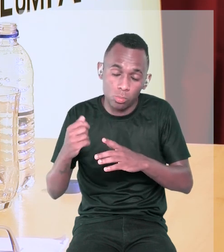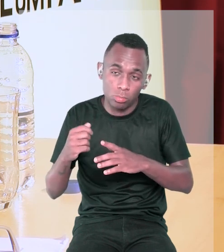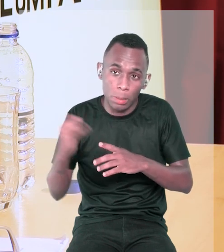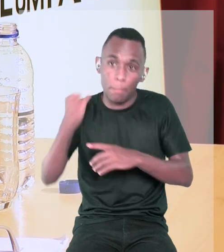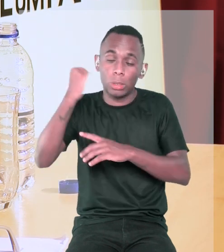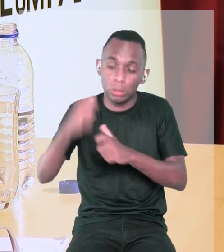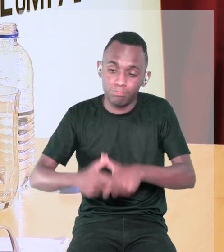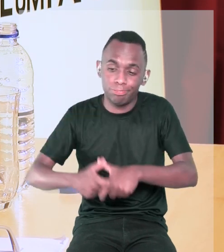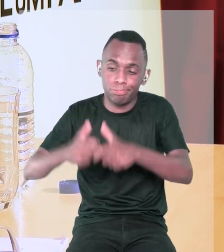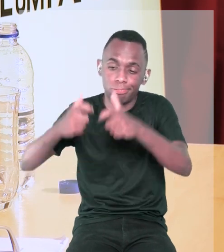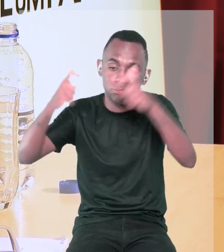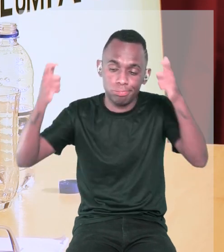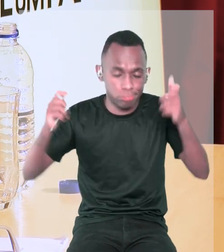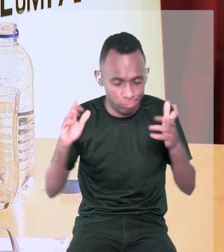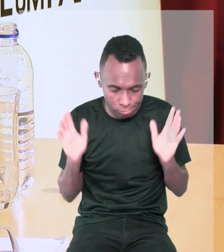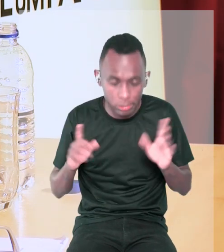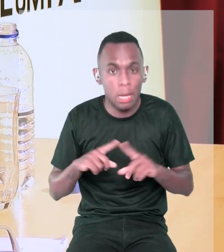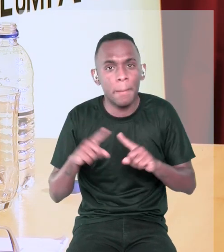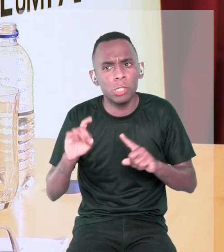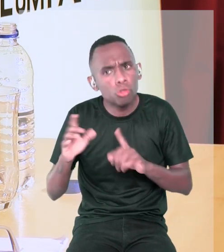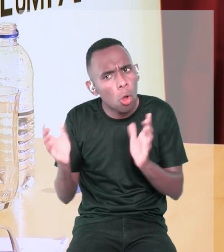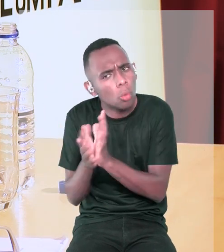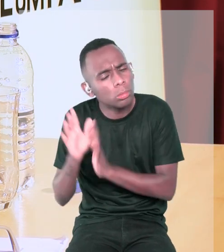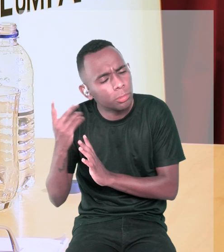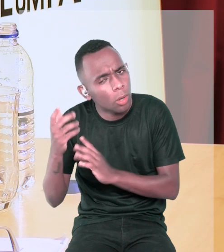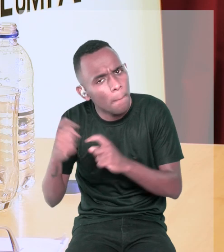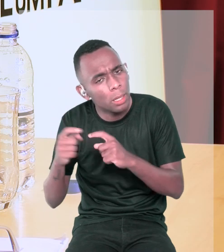E o pensamento